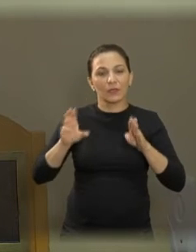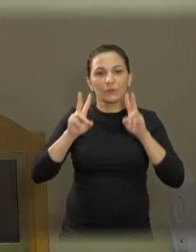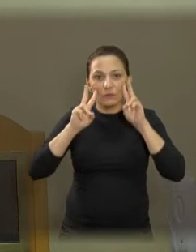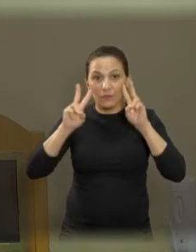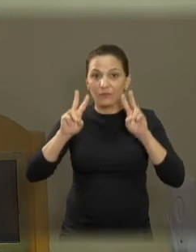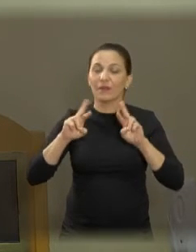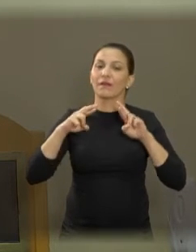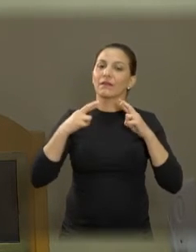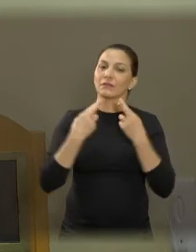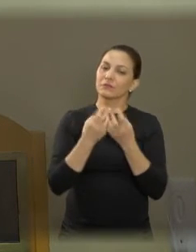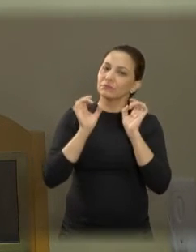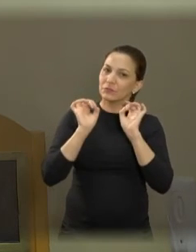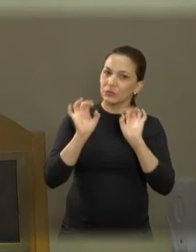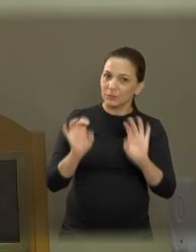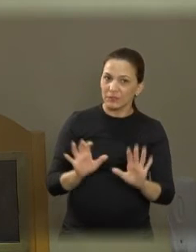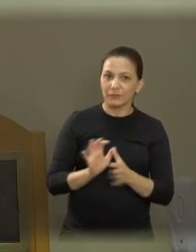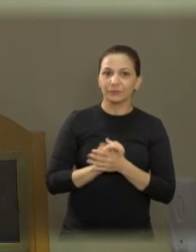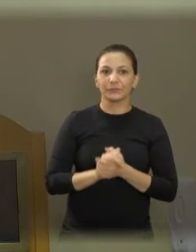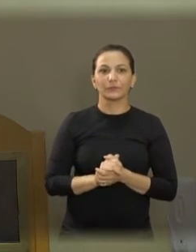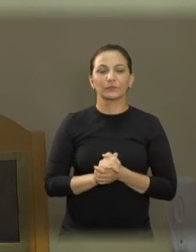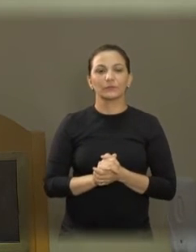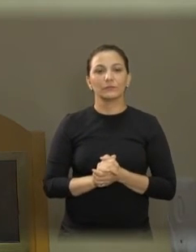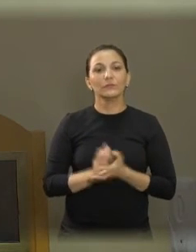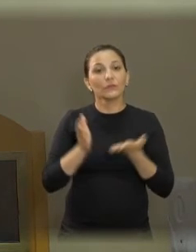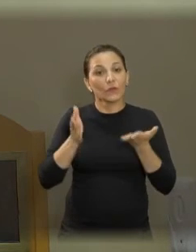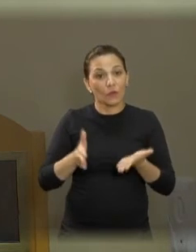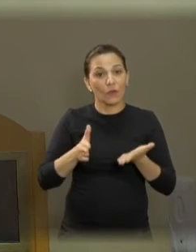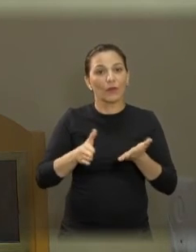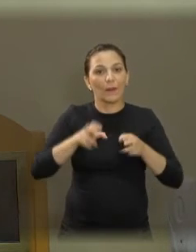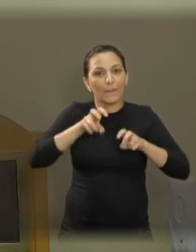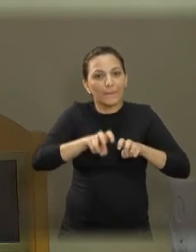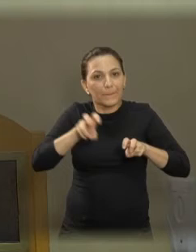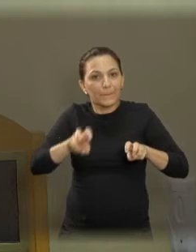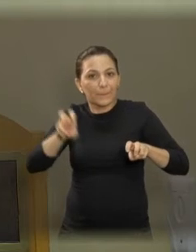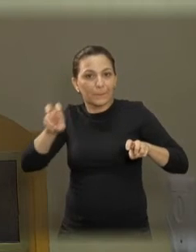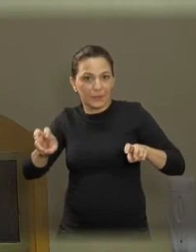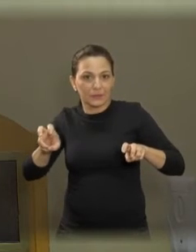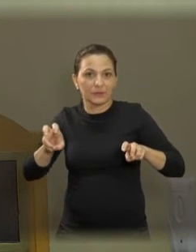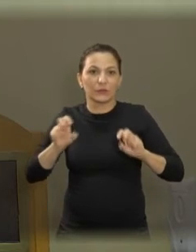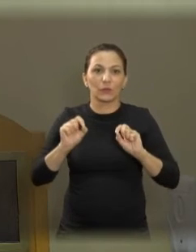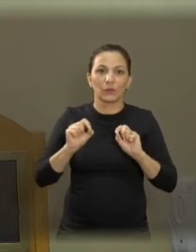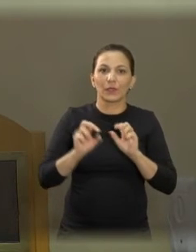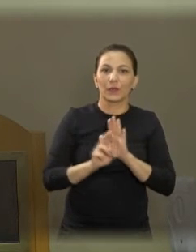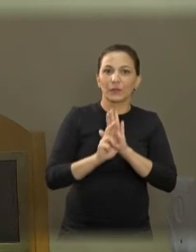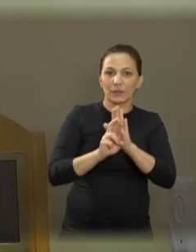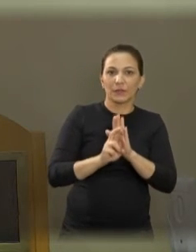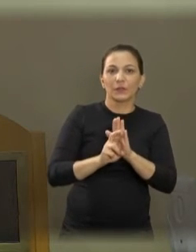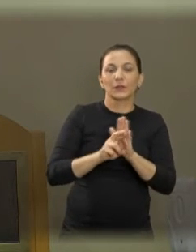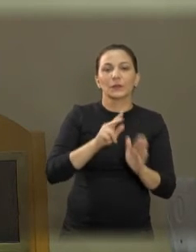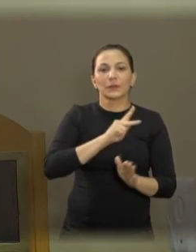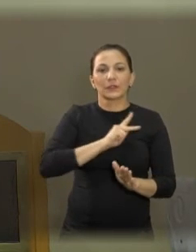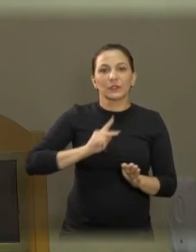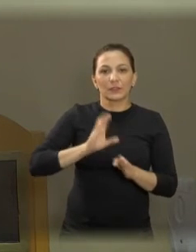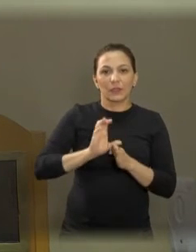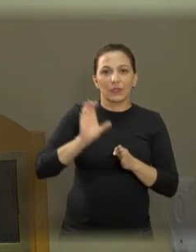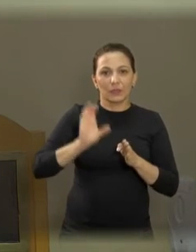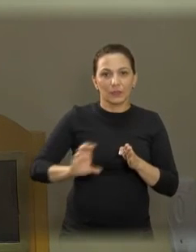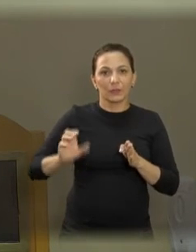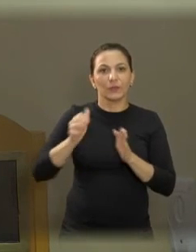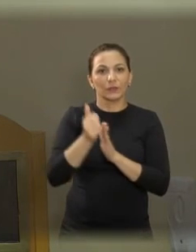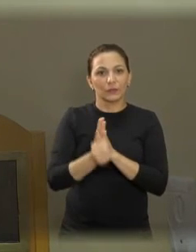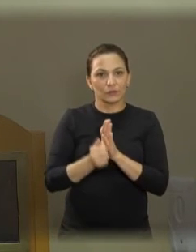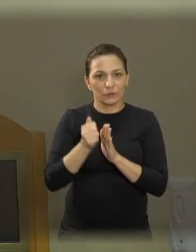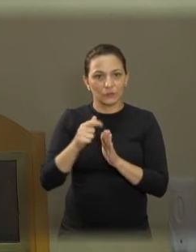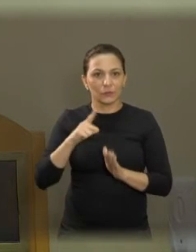www.cmararaquara.sp.gov.br. E vamos agora para a composição da mesa que conduzirá os trabalhos. Representando o presidente da Câmara Municipal de Araraquara,